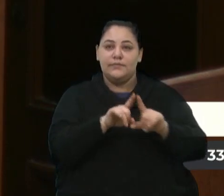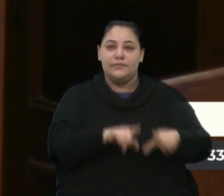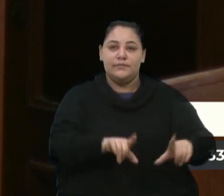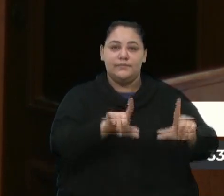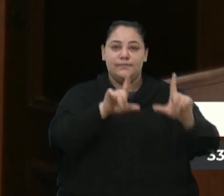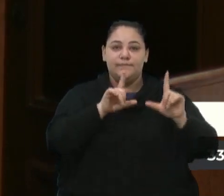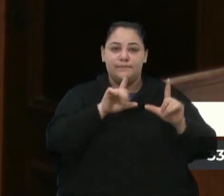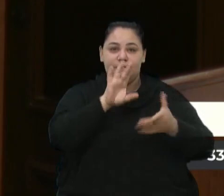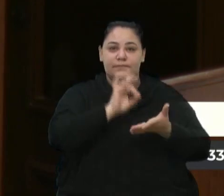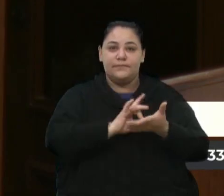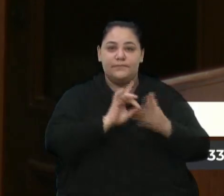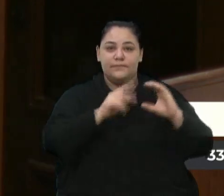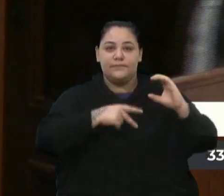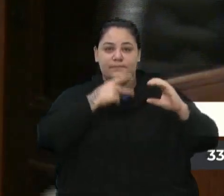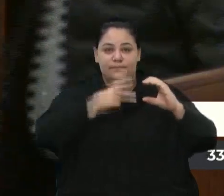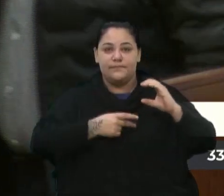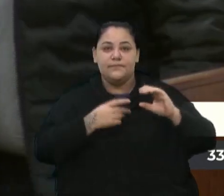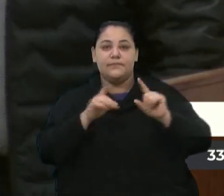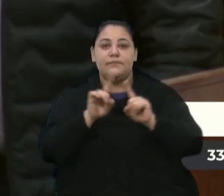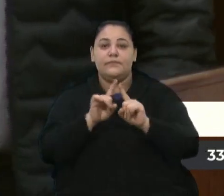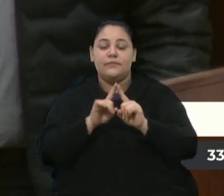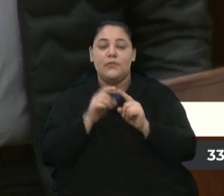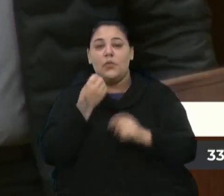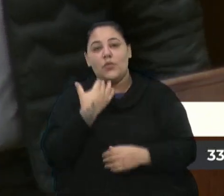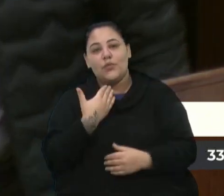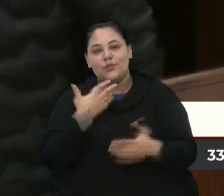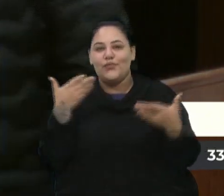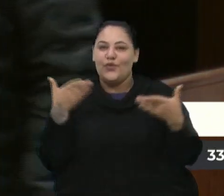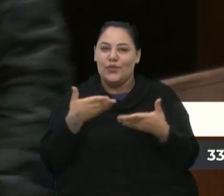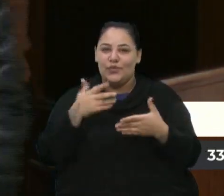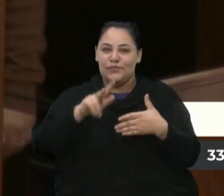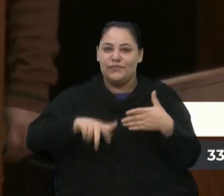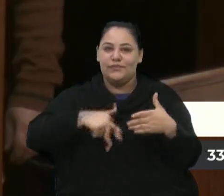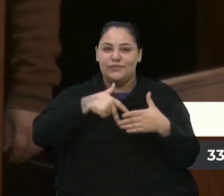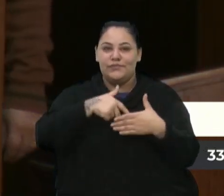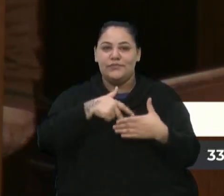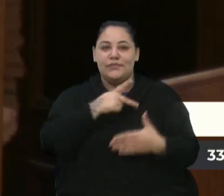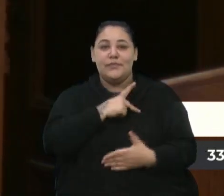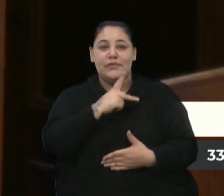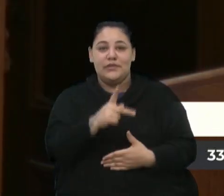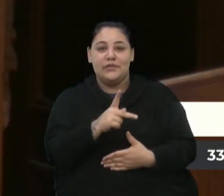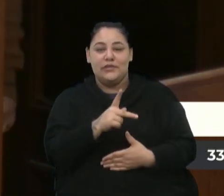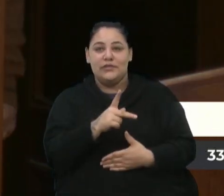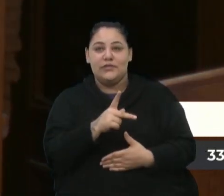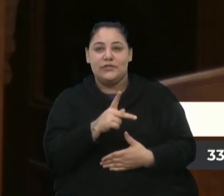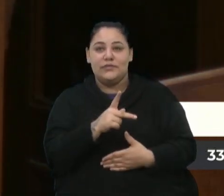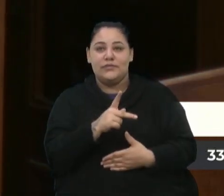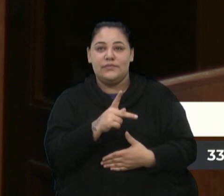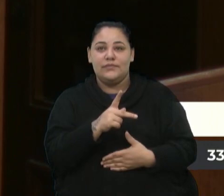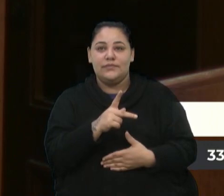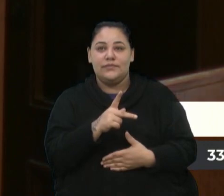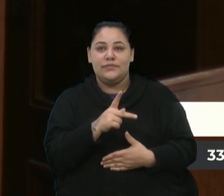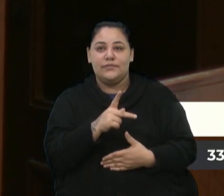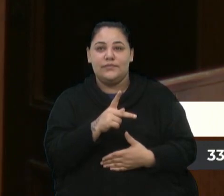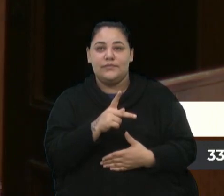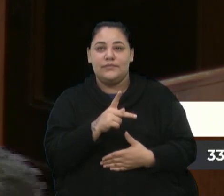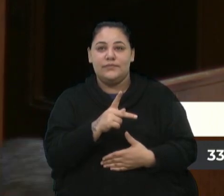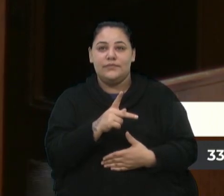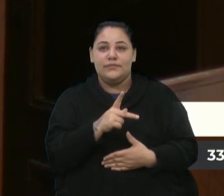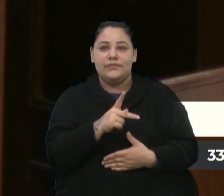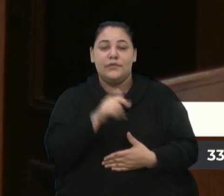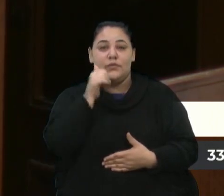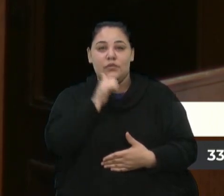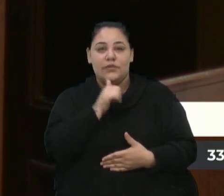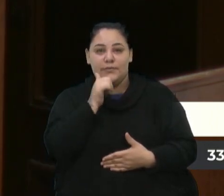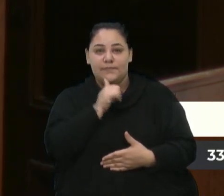da TV Câmara Caxias. Bom, hoje eu venho aqui enquanto presidente da Procuradoria Especial da Mulher da